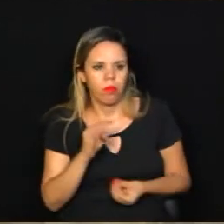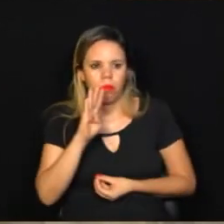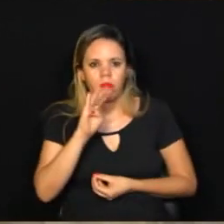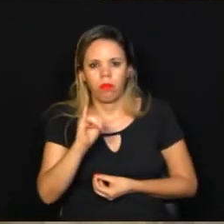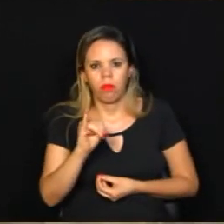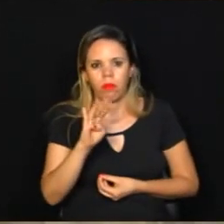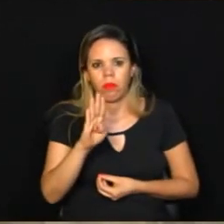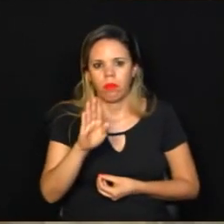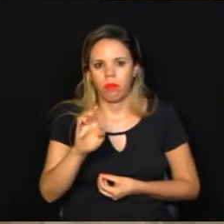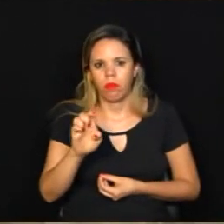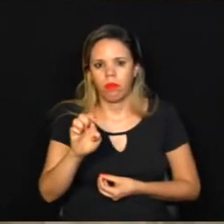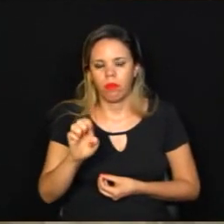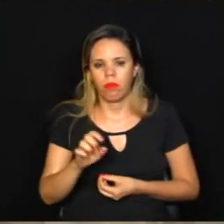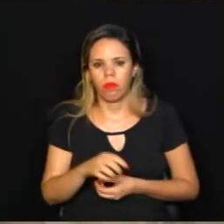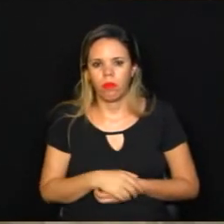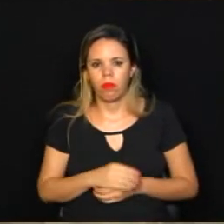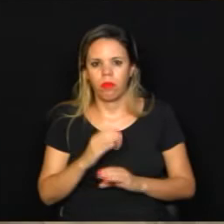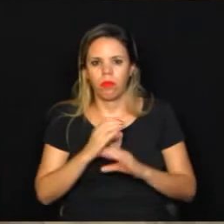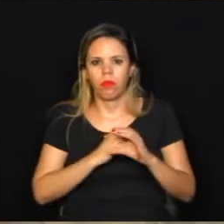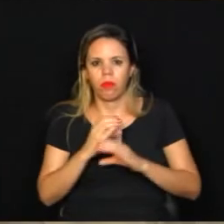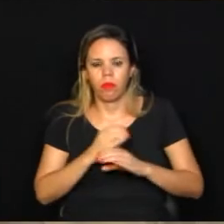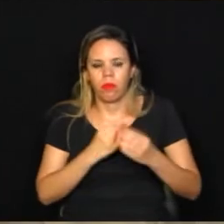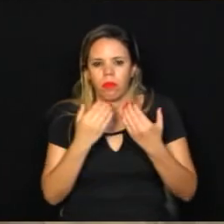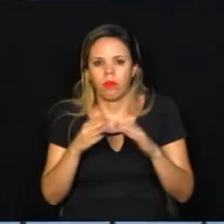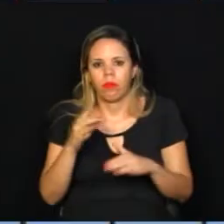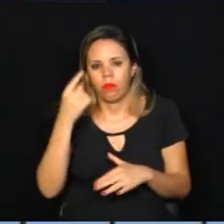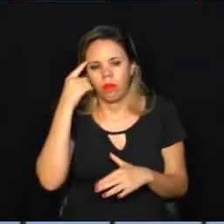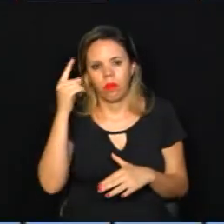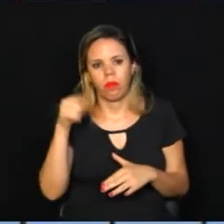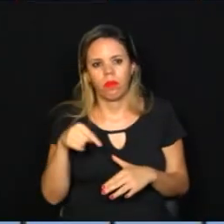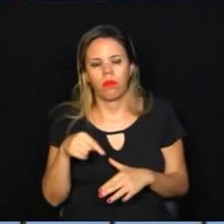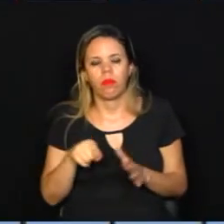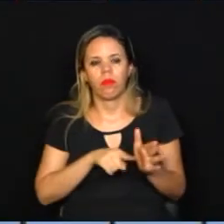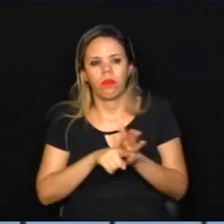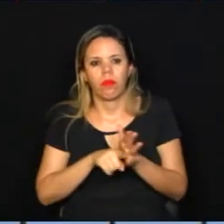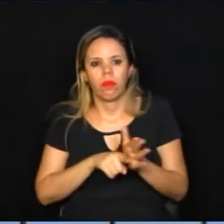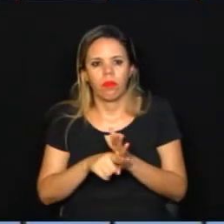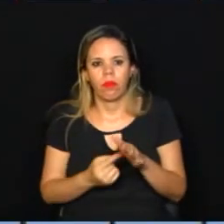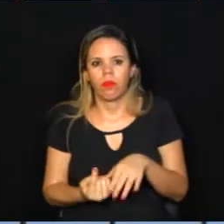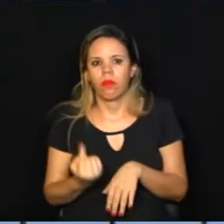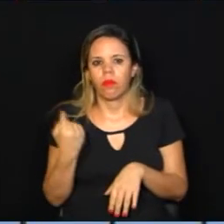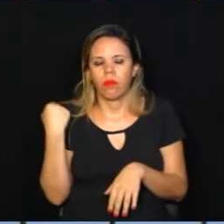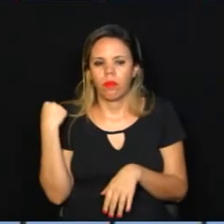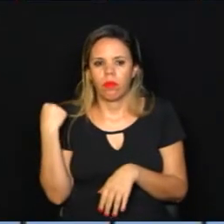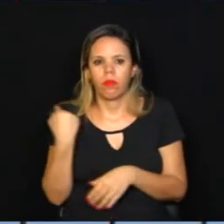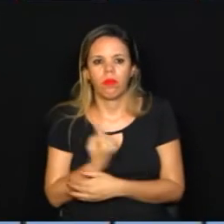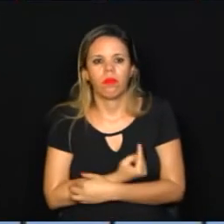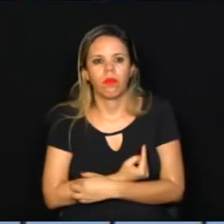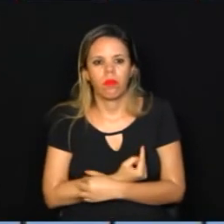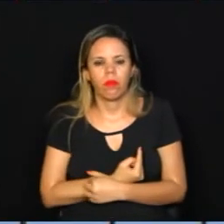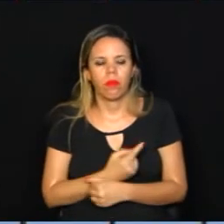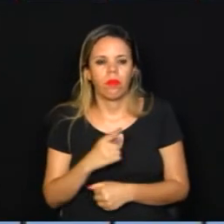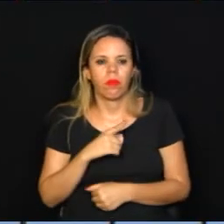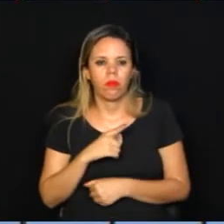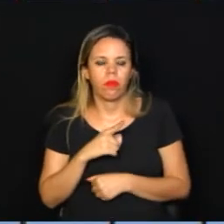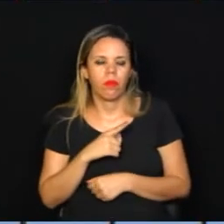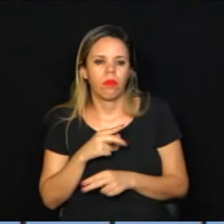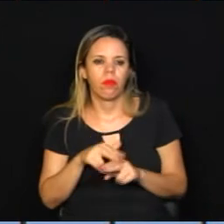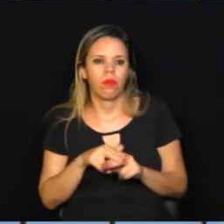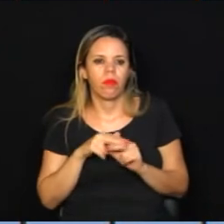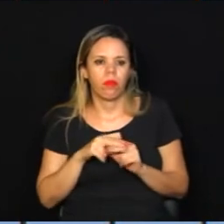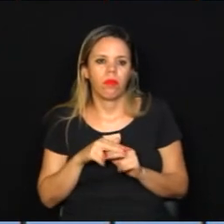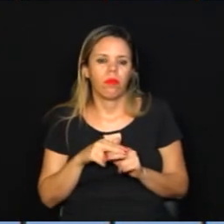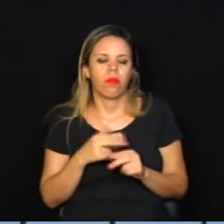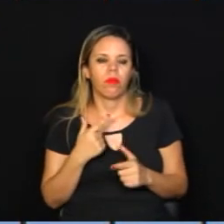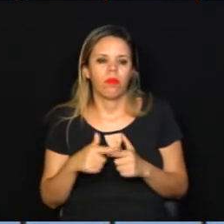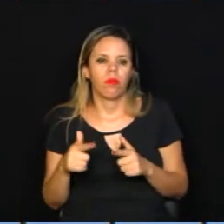abriu um concurso, né? A ideia, que inclusive o censo seria anterior, mas nós tivemos aí o